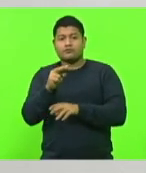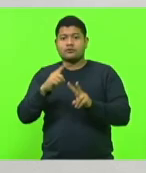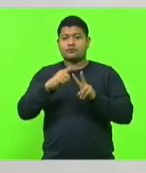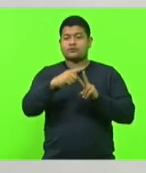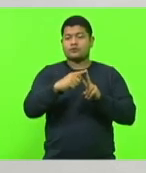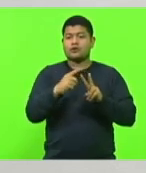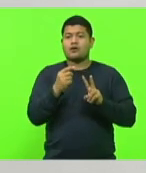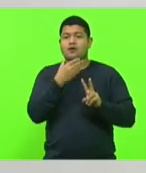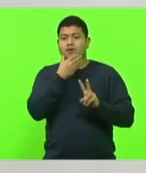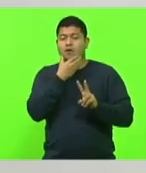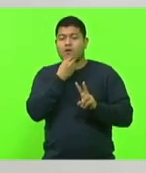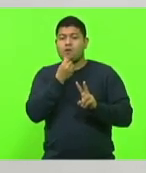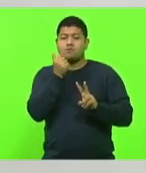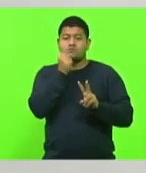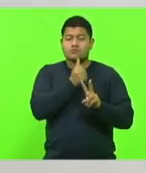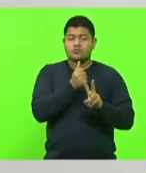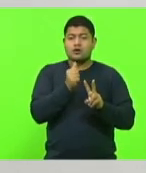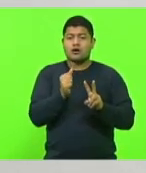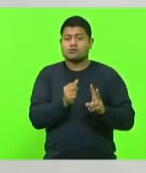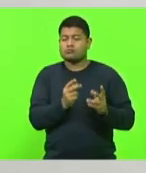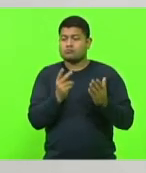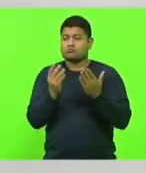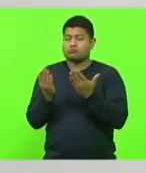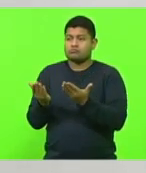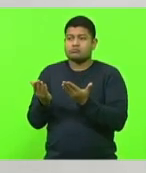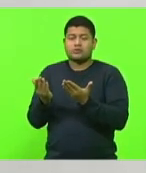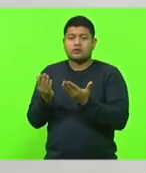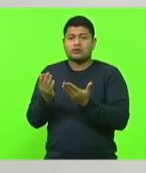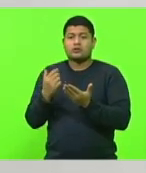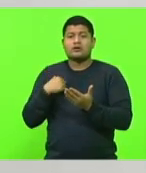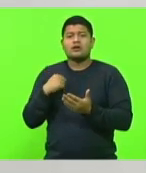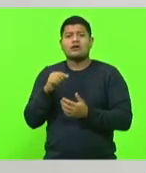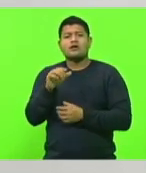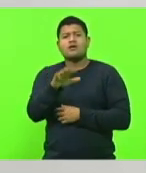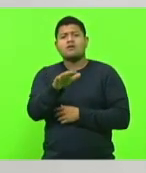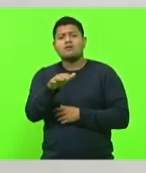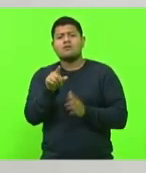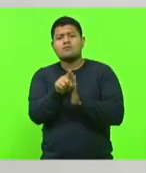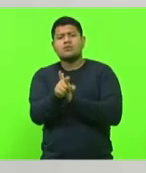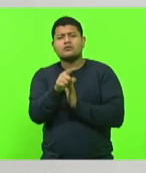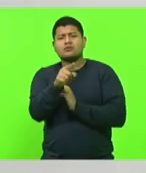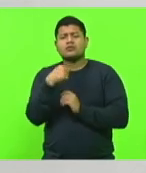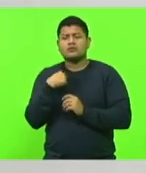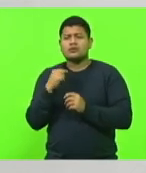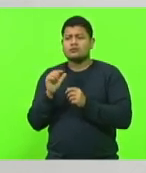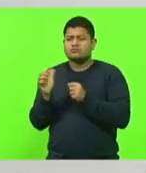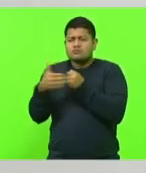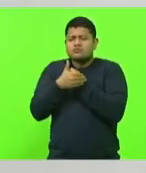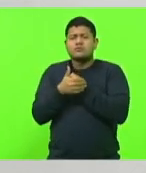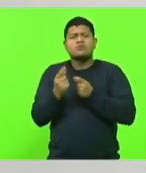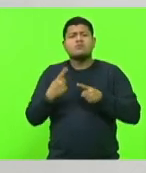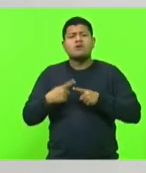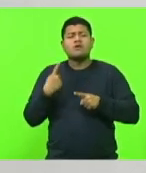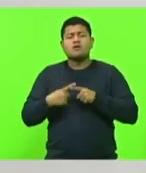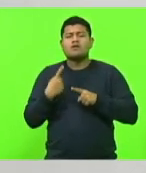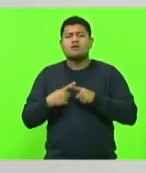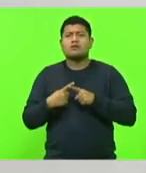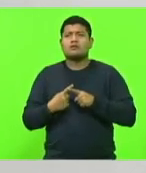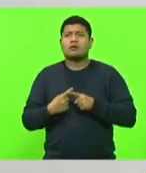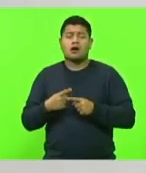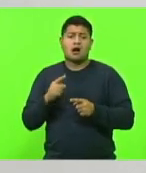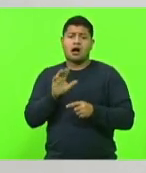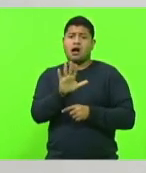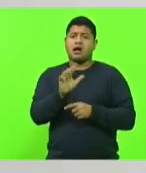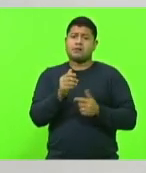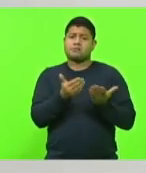vieram receber eles. E disse: Adão, onde andas, Adão? Senhor, estou escondido. Por que está escondido? Porque foi a Eva. A